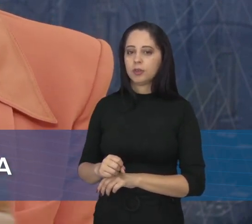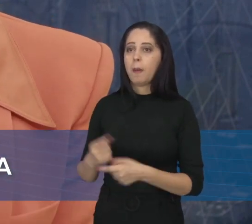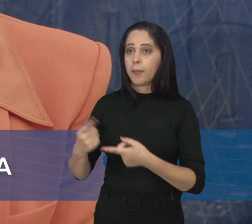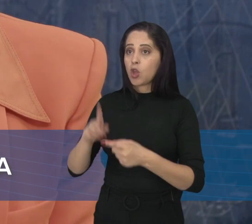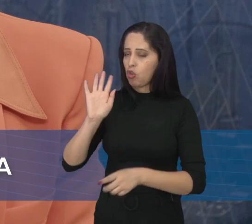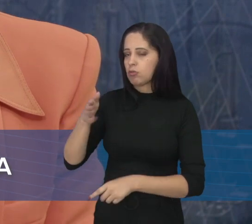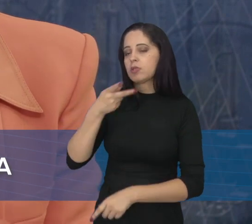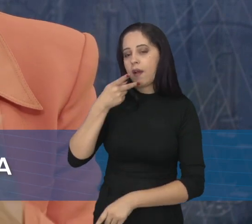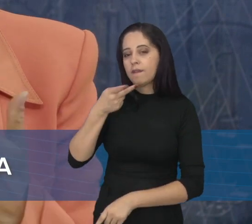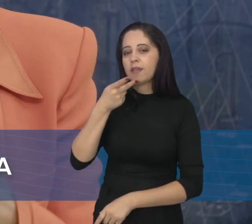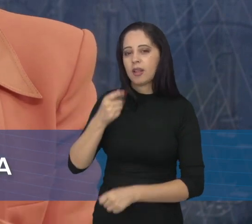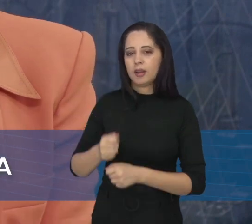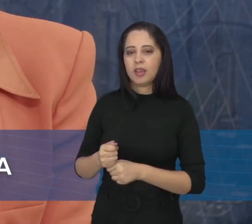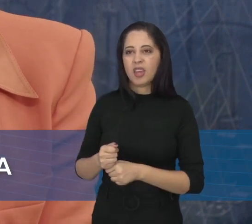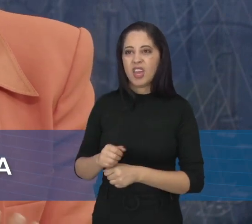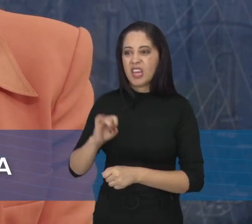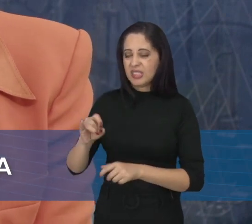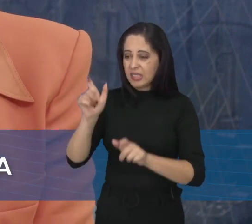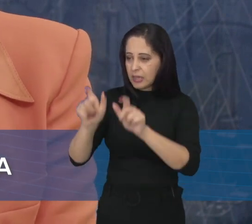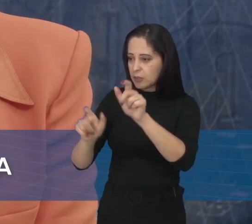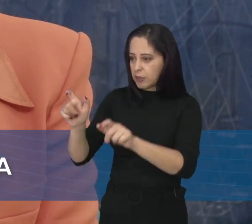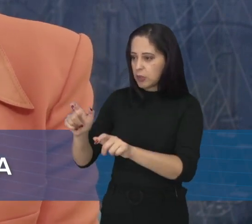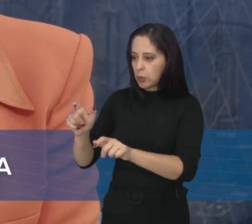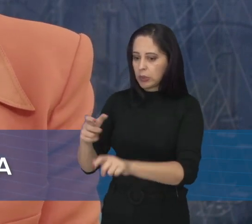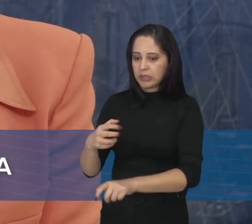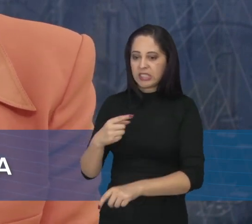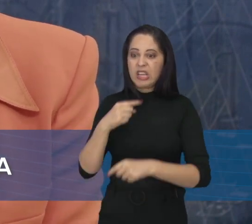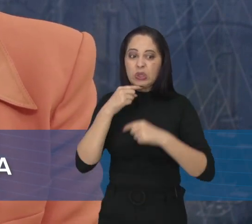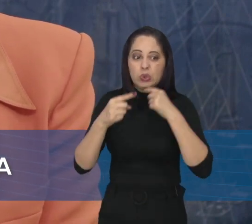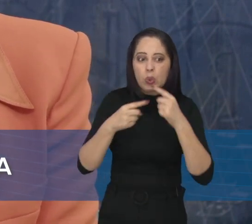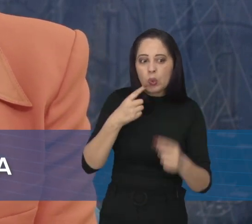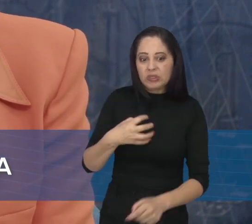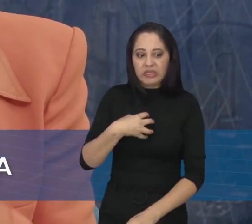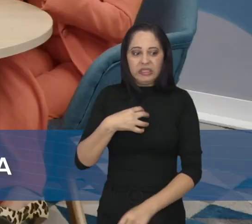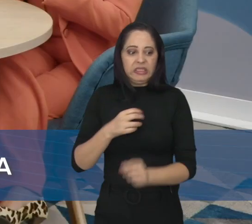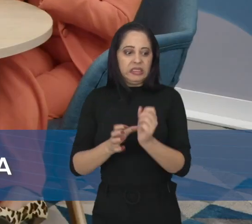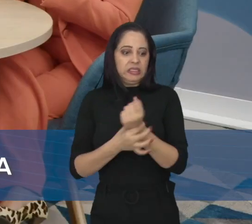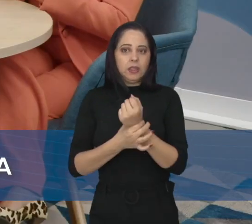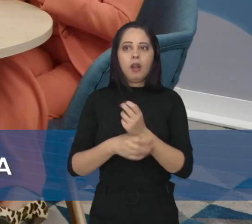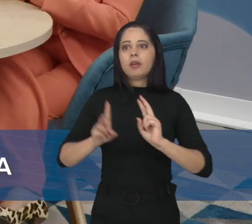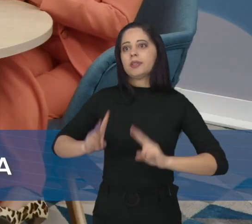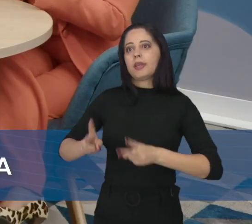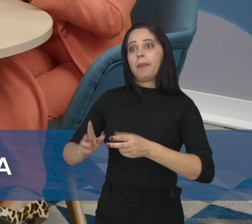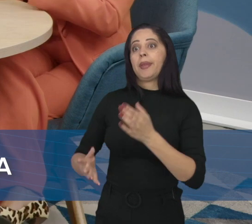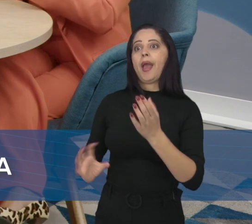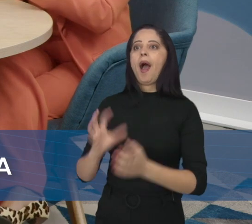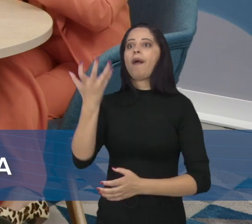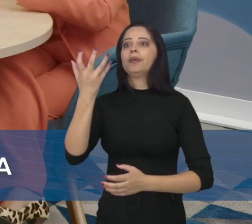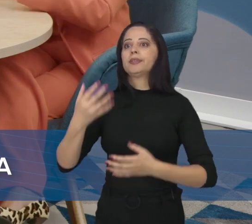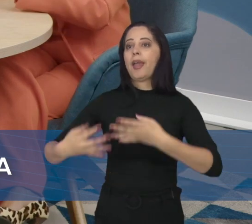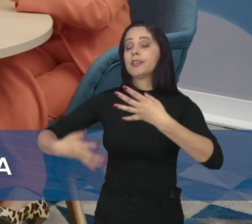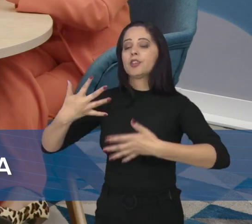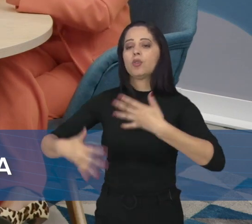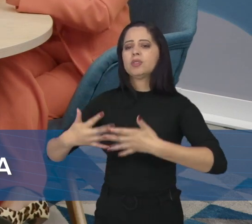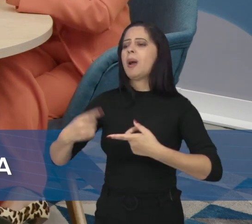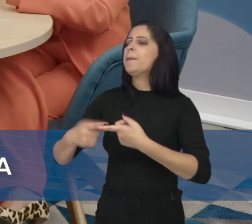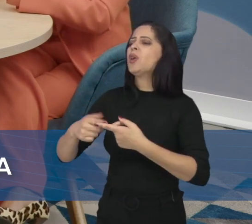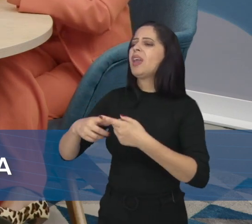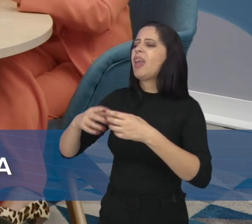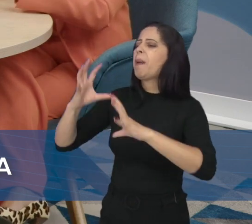disse anteriormente, assim, onde há insegurança vai ter confusão, sempre. Aí quando você está seguro de si, por que você precisa